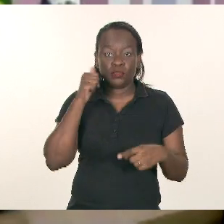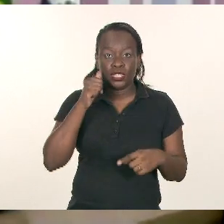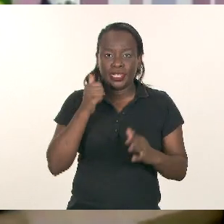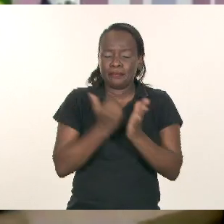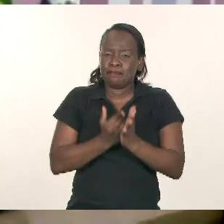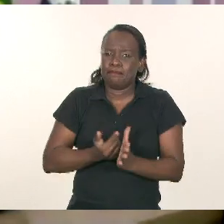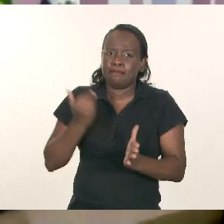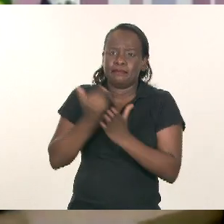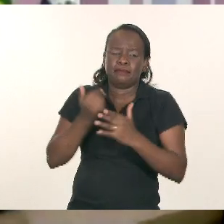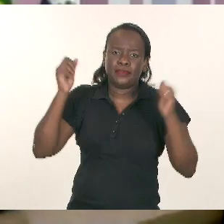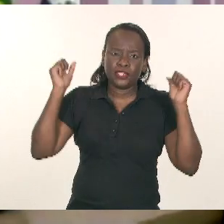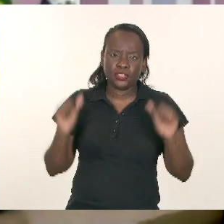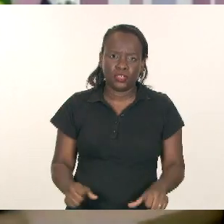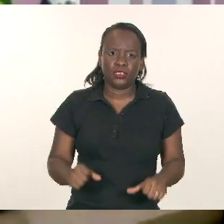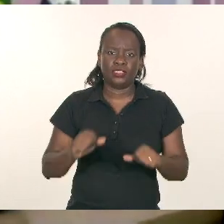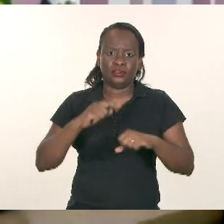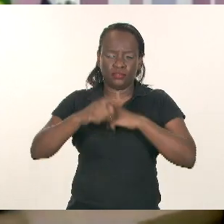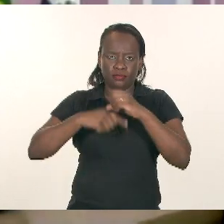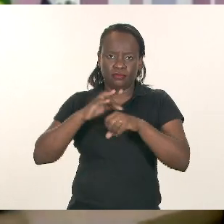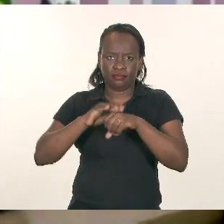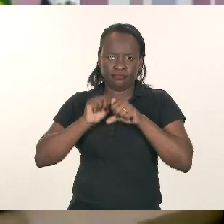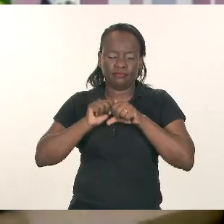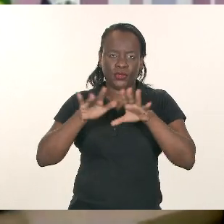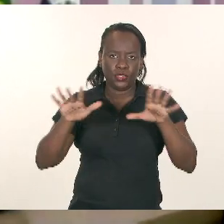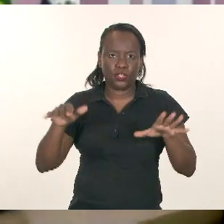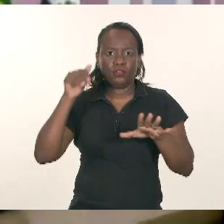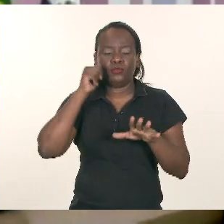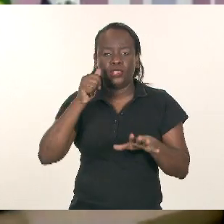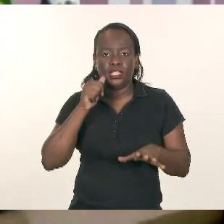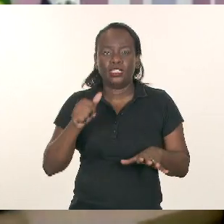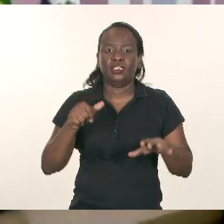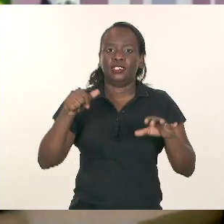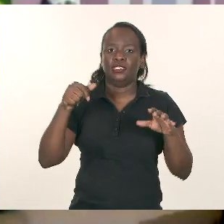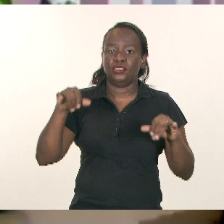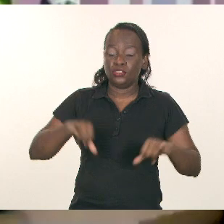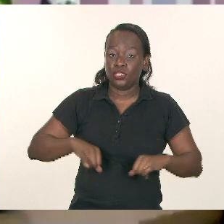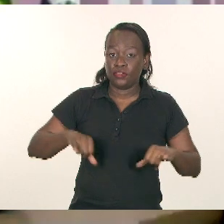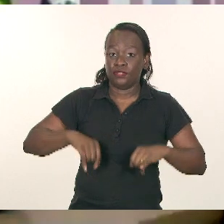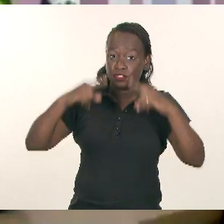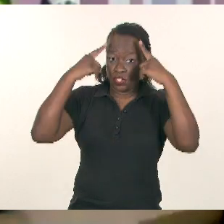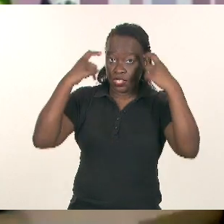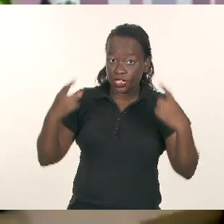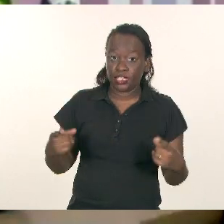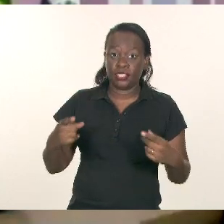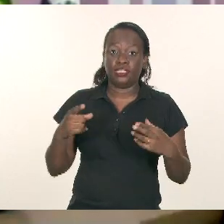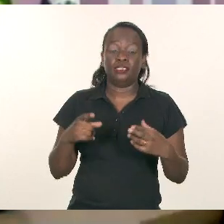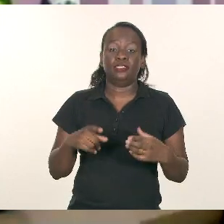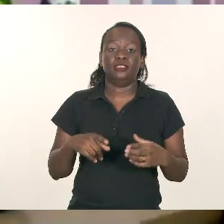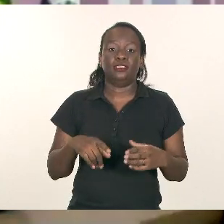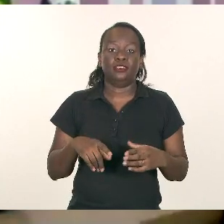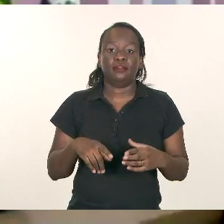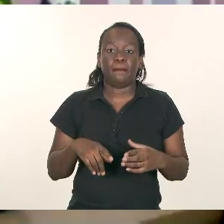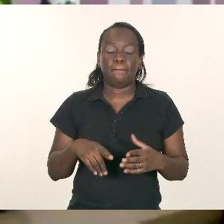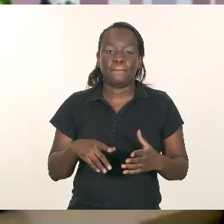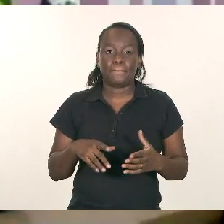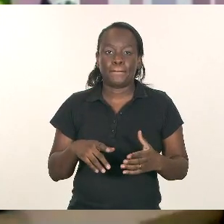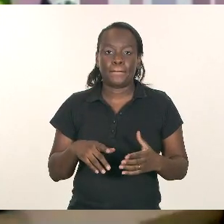acirrar demais na pandemia, as mulheres vítimas de violência de forma